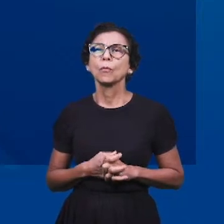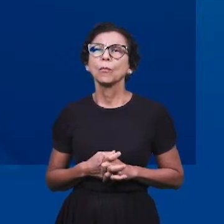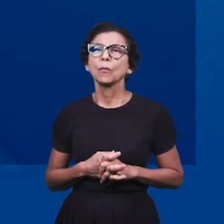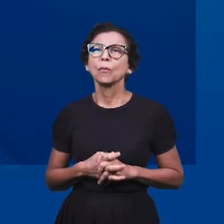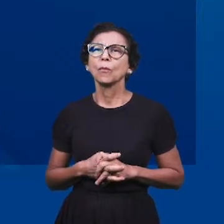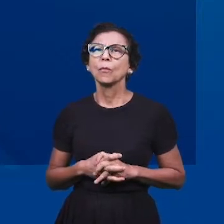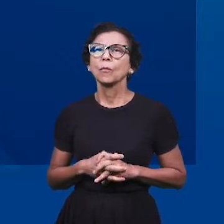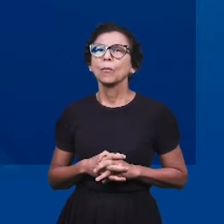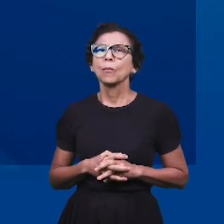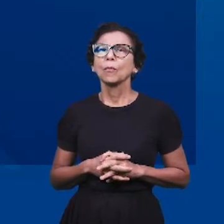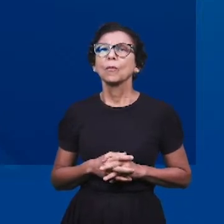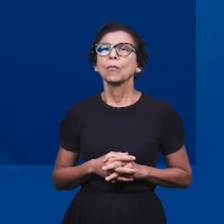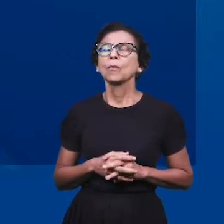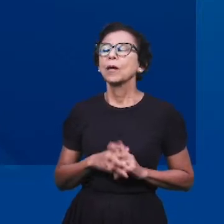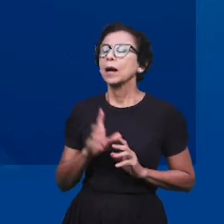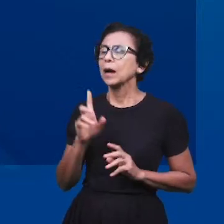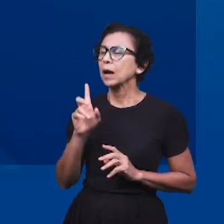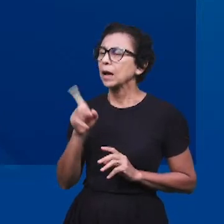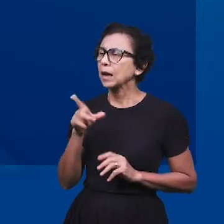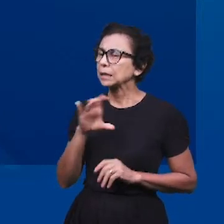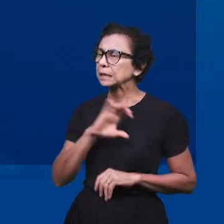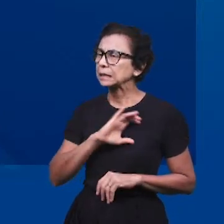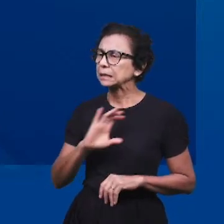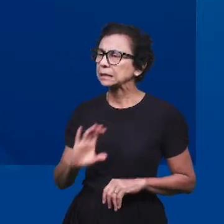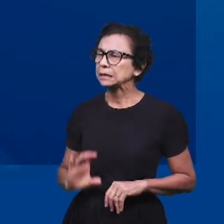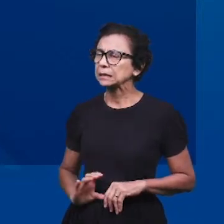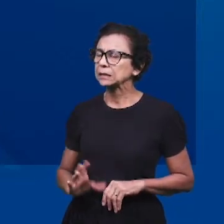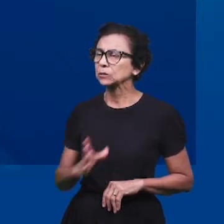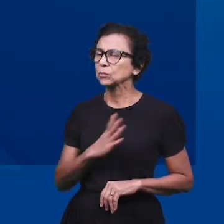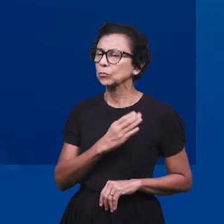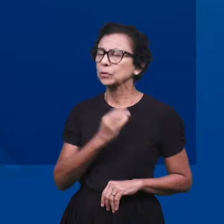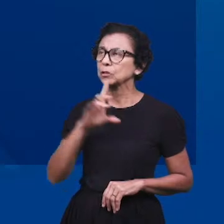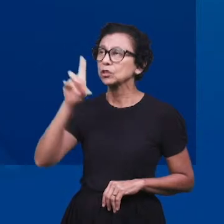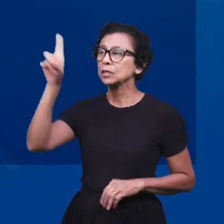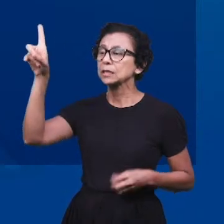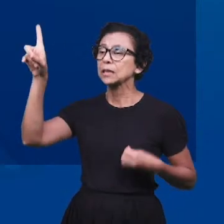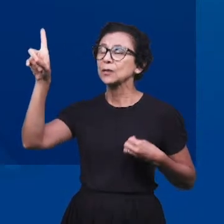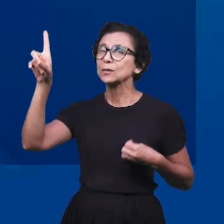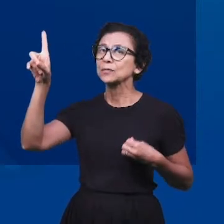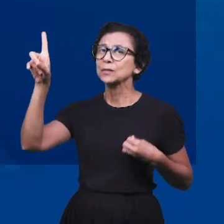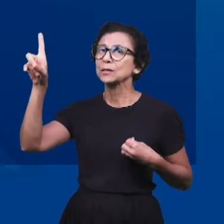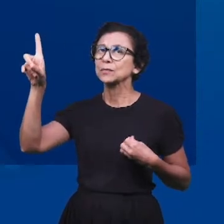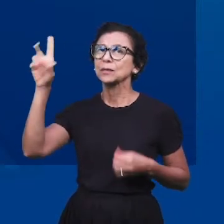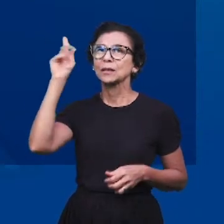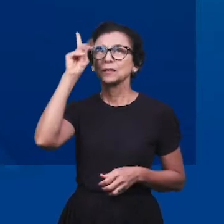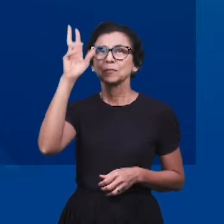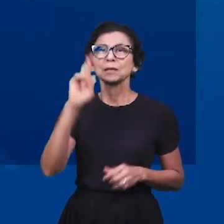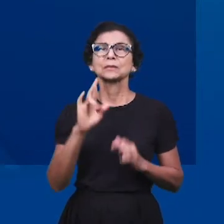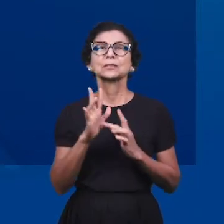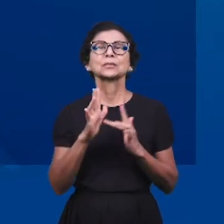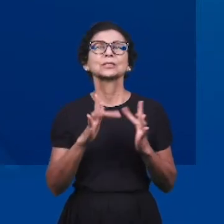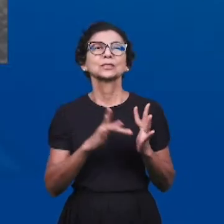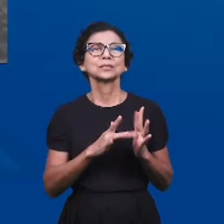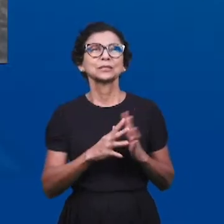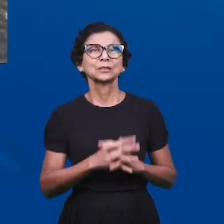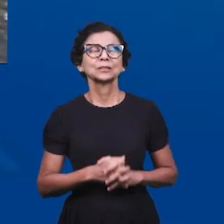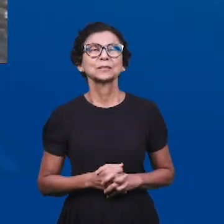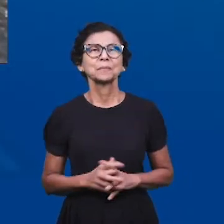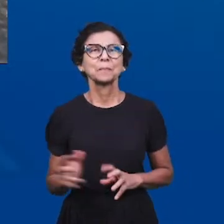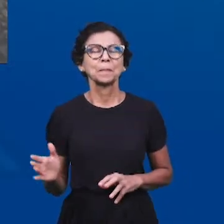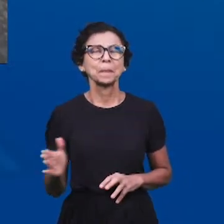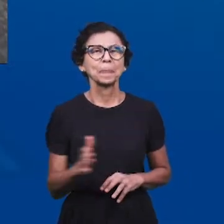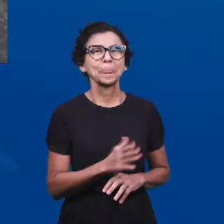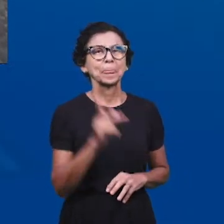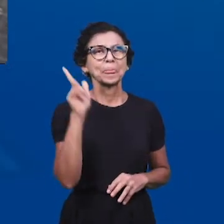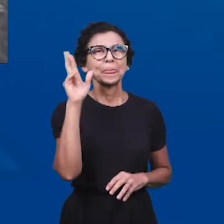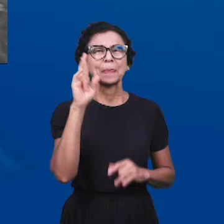Tu és o Cristo, o Filho de Deus vivo. A paz do Senhor Jesus. Irmãos, a